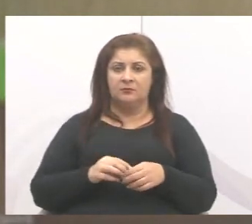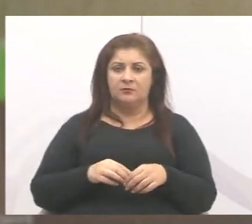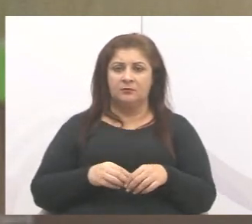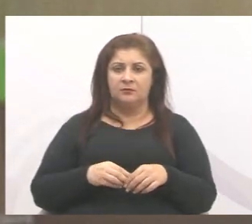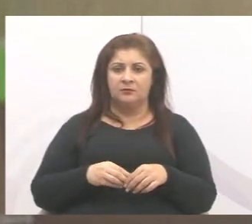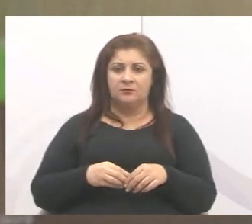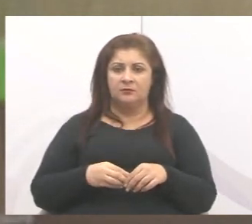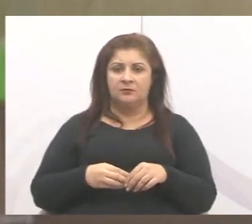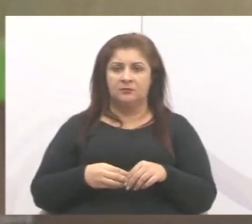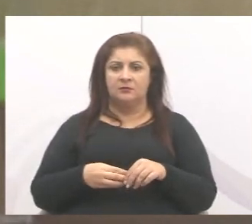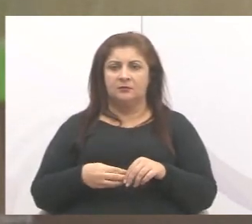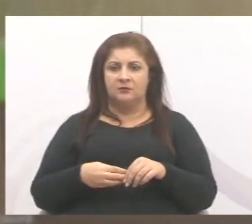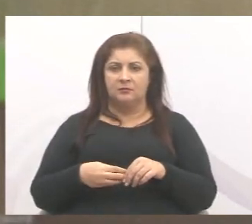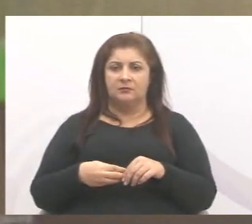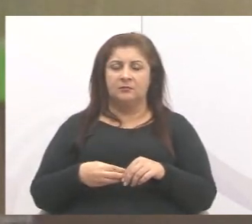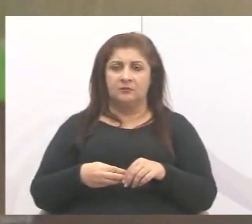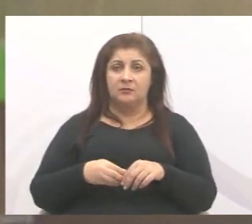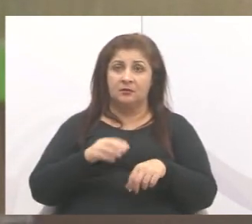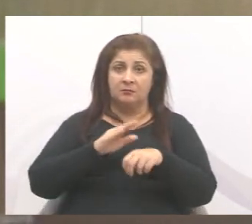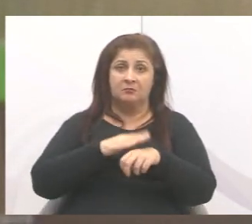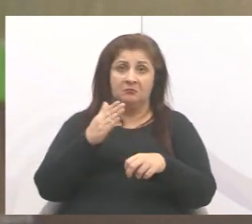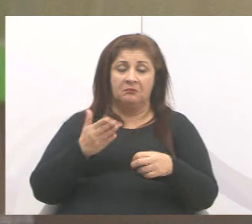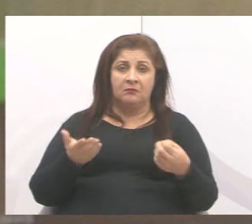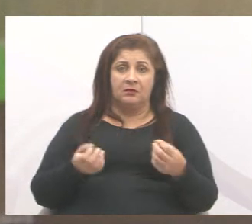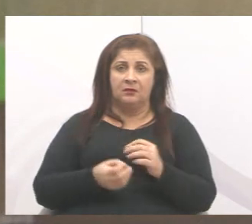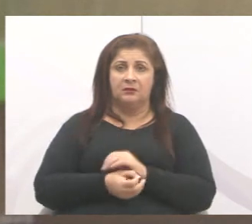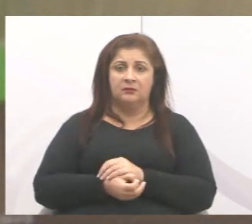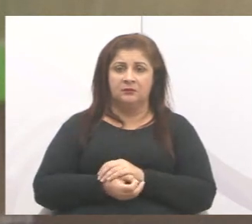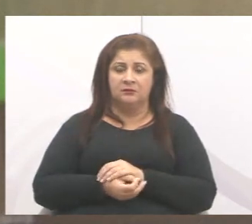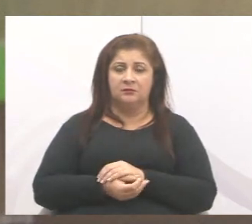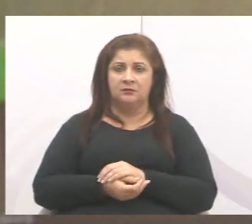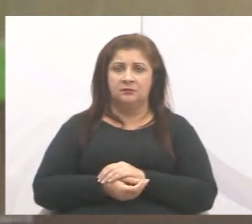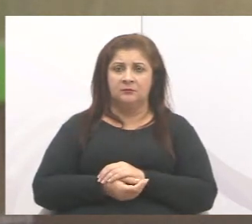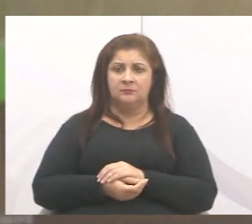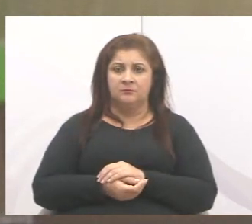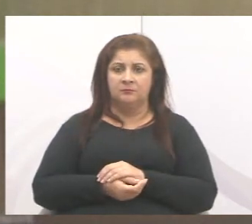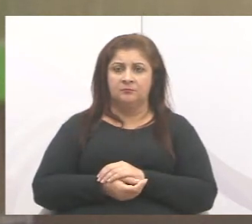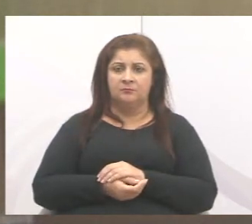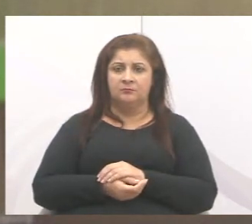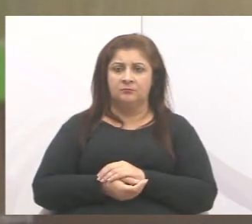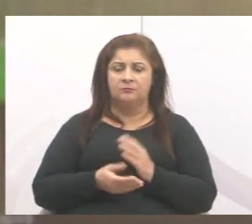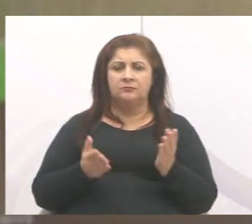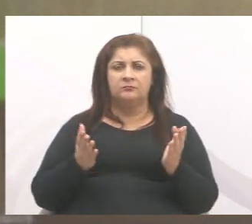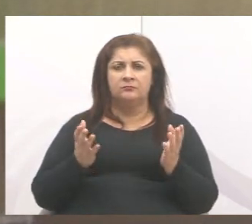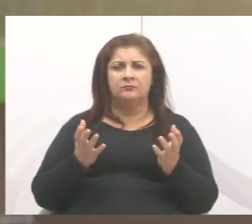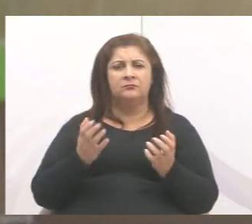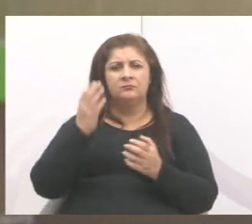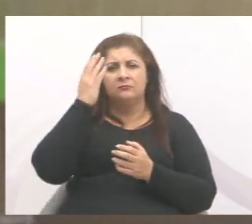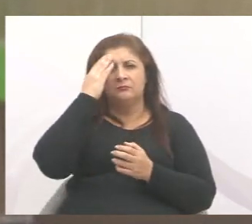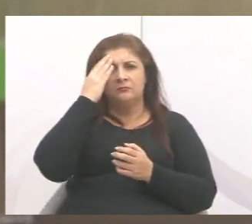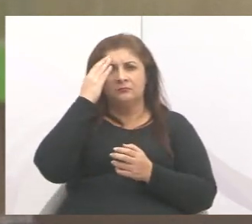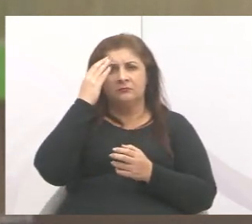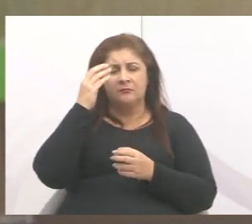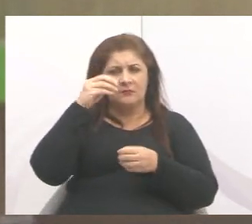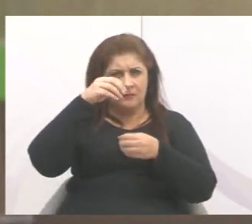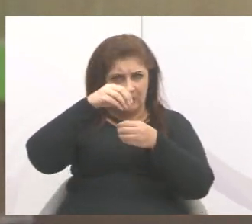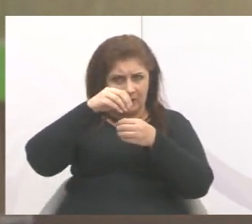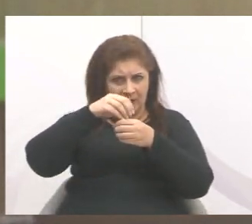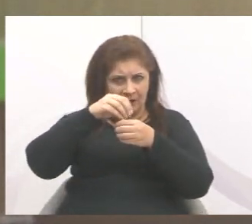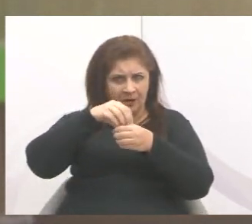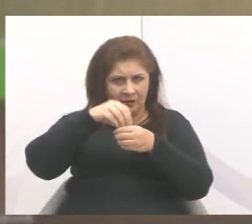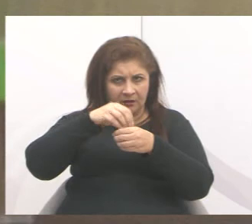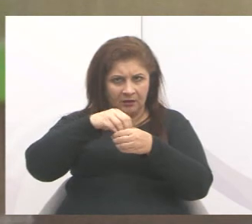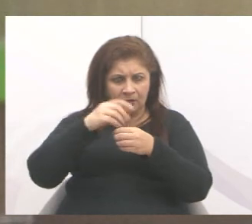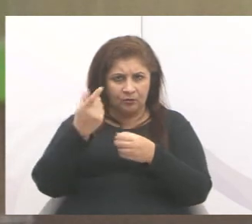21.084.986, né, um acréscimo devido, falam, à inflação. Eu queria saber o seguinte, as câmeras estão embutidas aqui, que